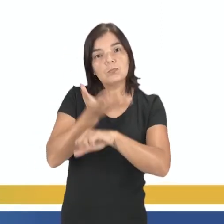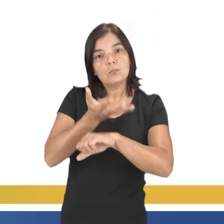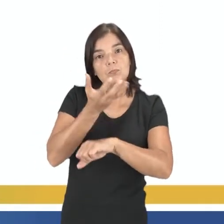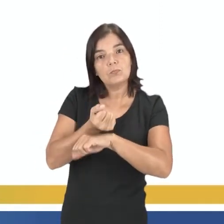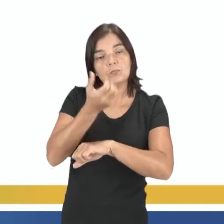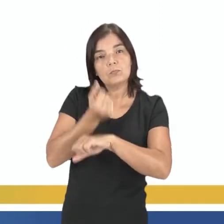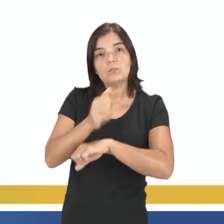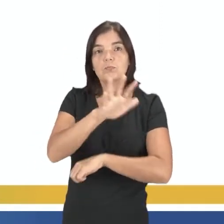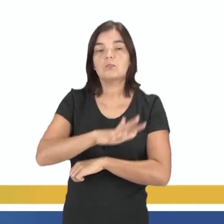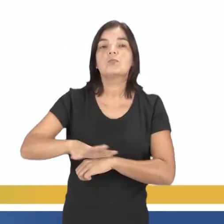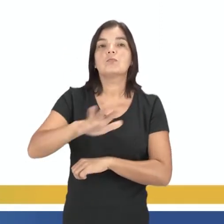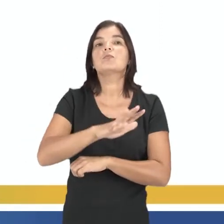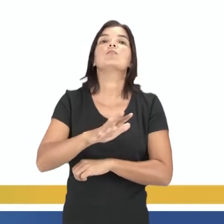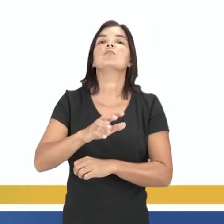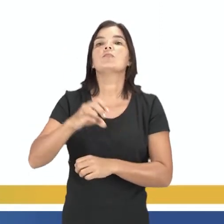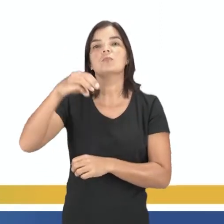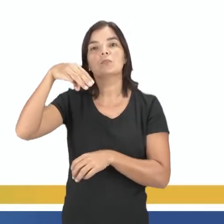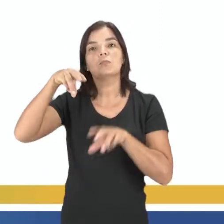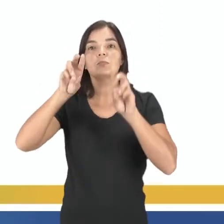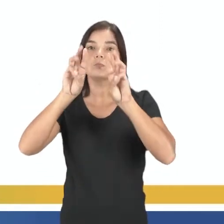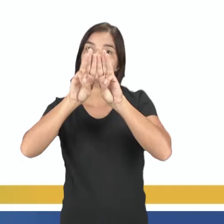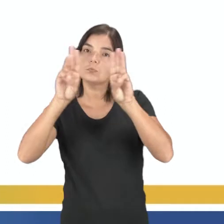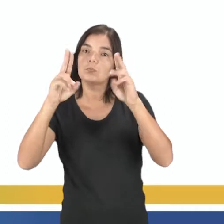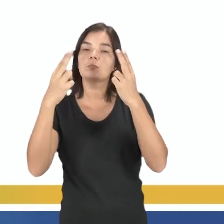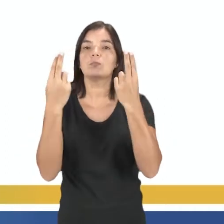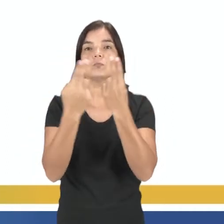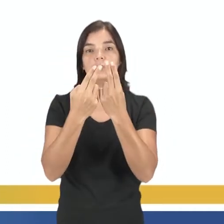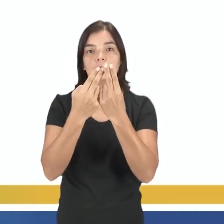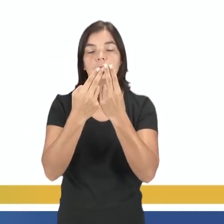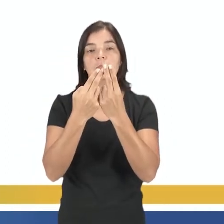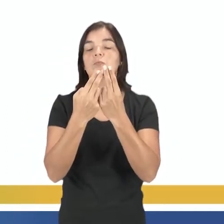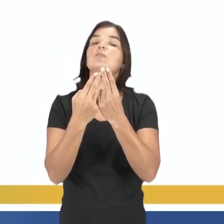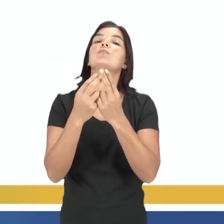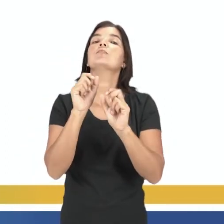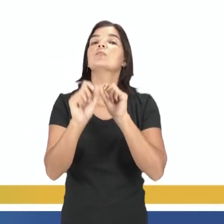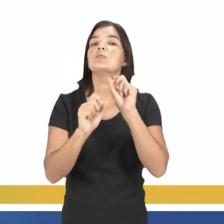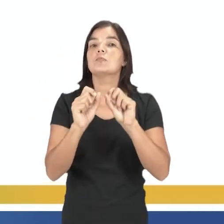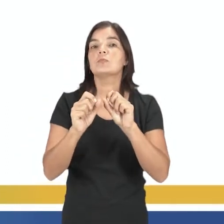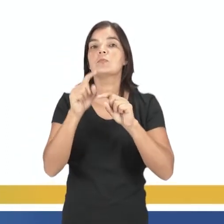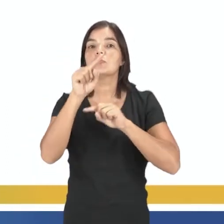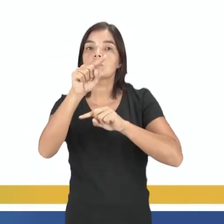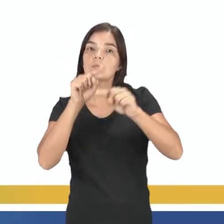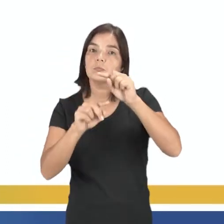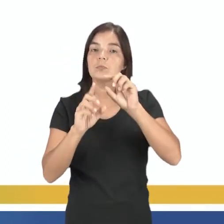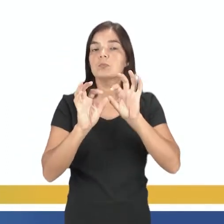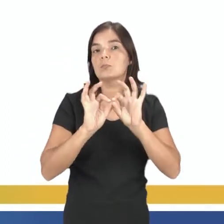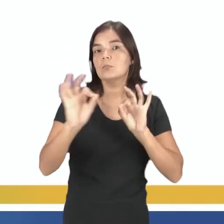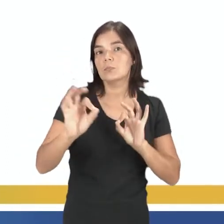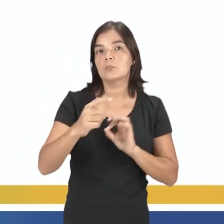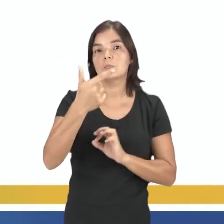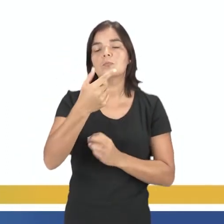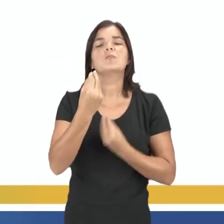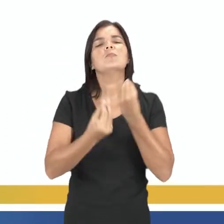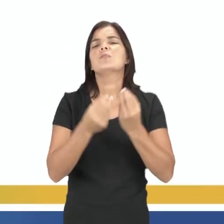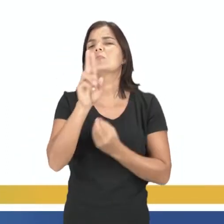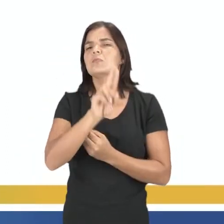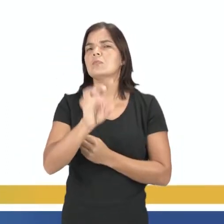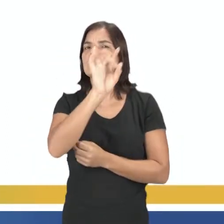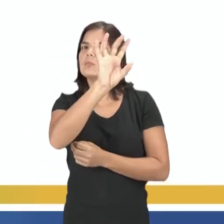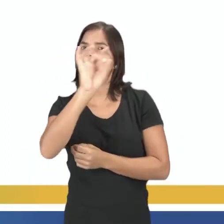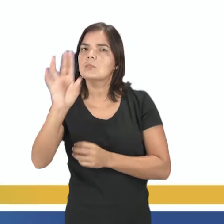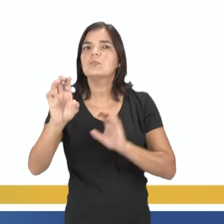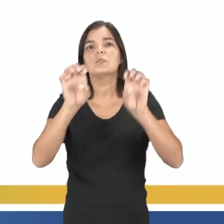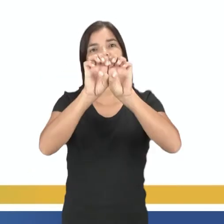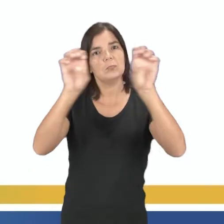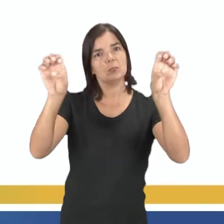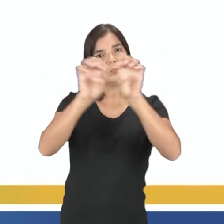universal, uma massa pela distância ao quadrado. Quando você vai usar cada uma dessas equações? A primeira é para